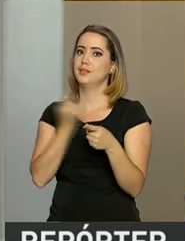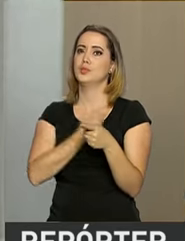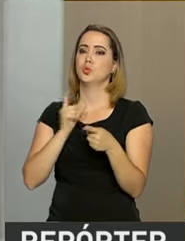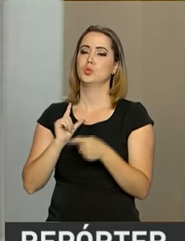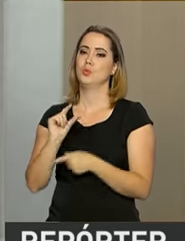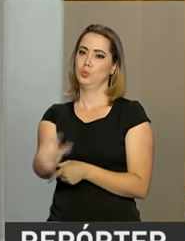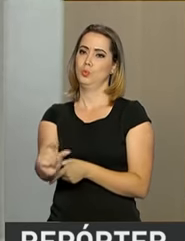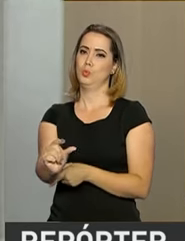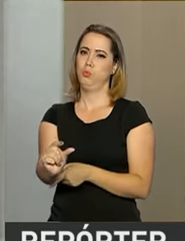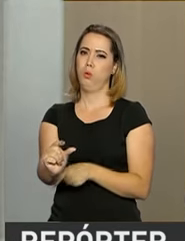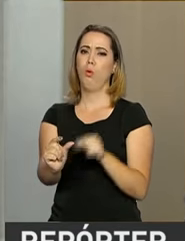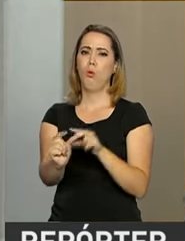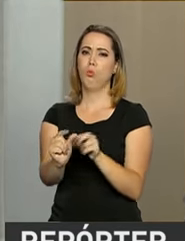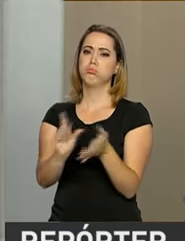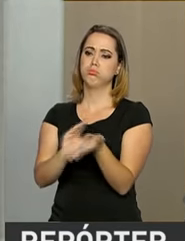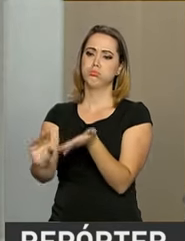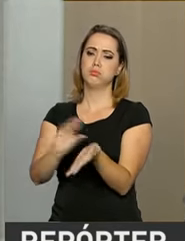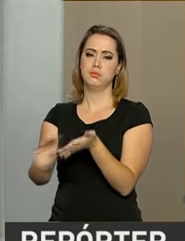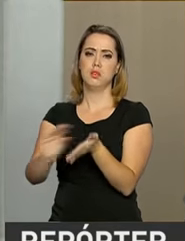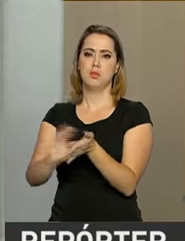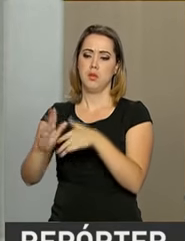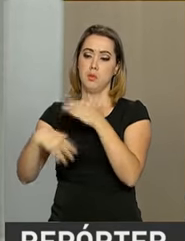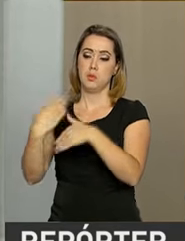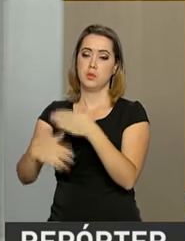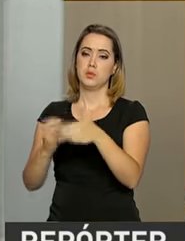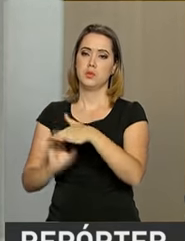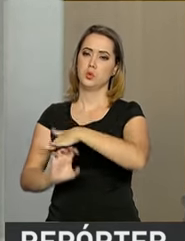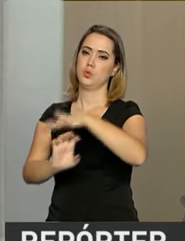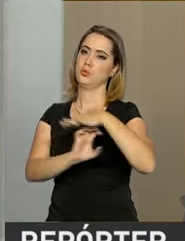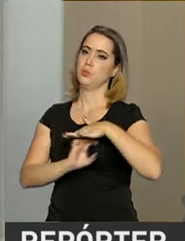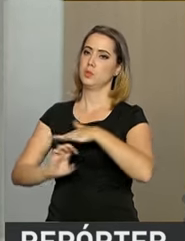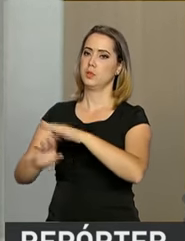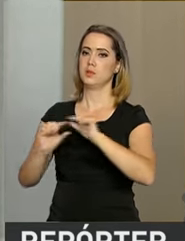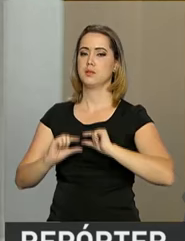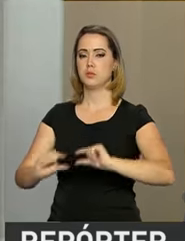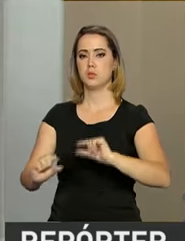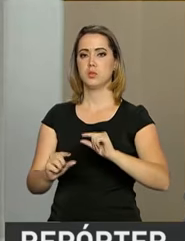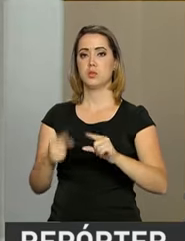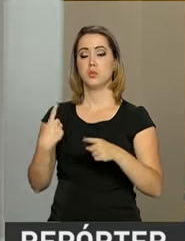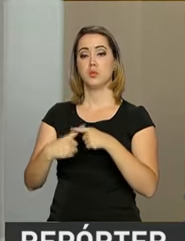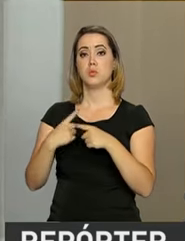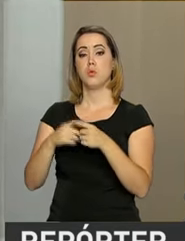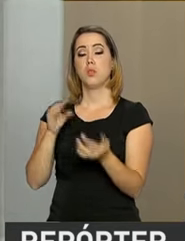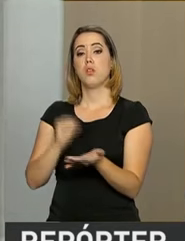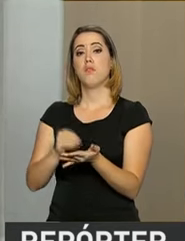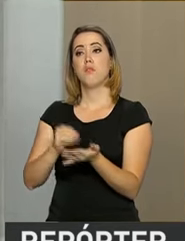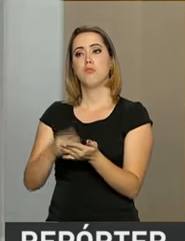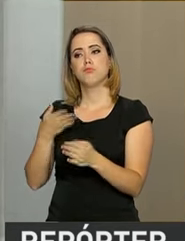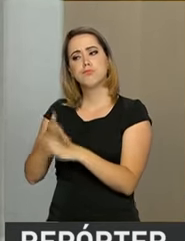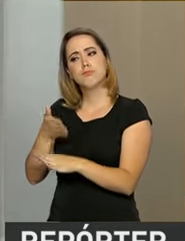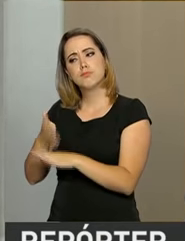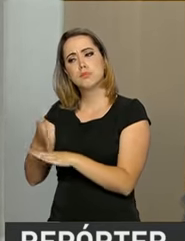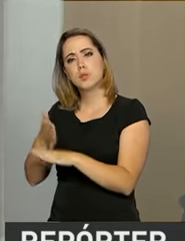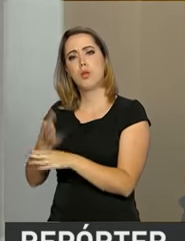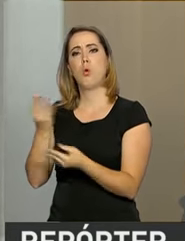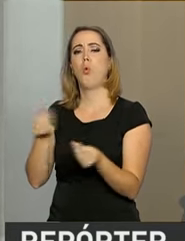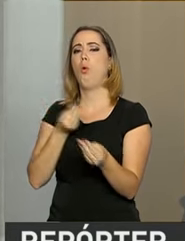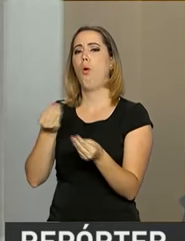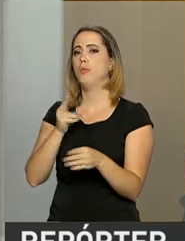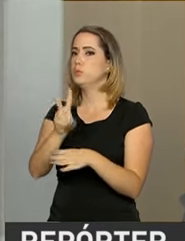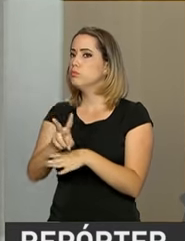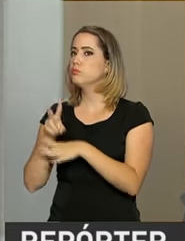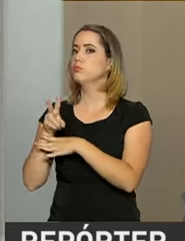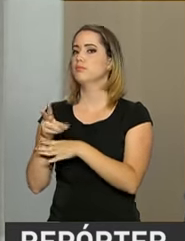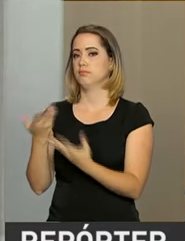muito pouco recurso voltado para o desenvolvimento de Pequenas Empresas pela falta de acesso ao sistema de crédito então nós